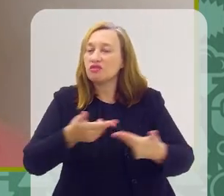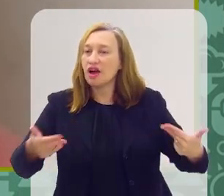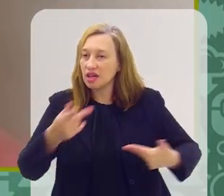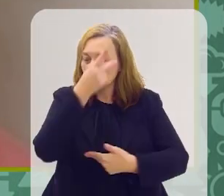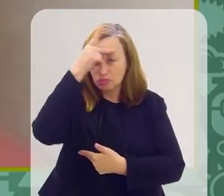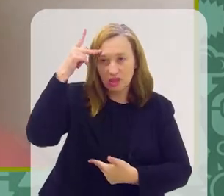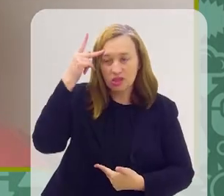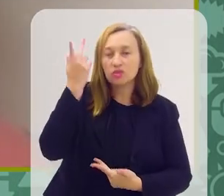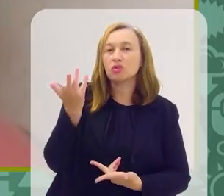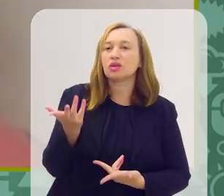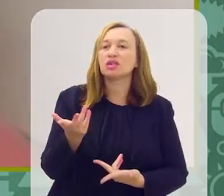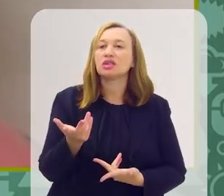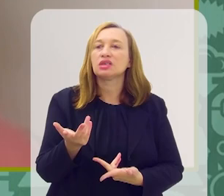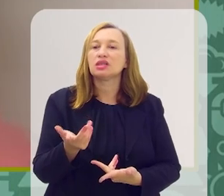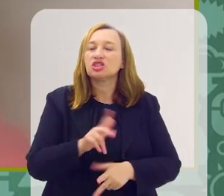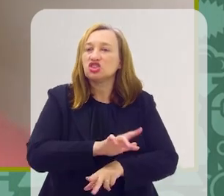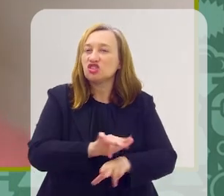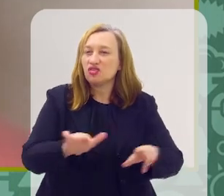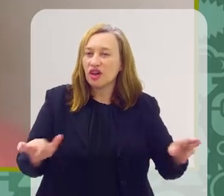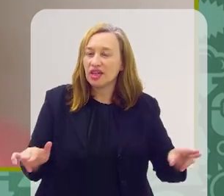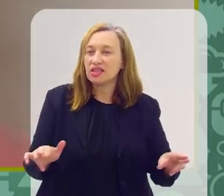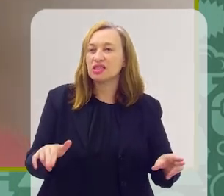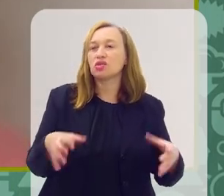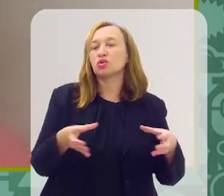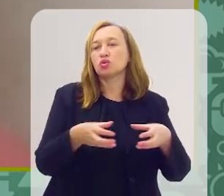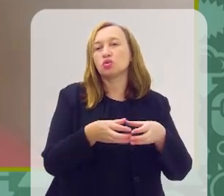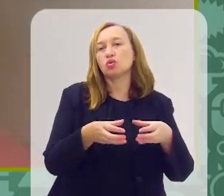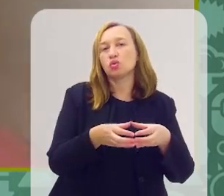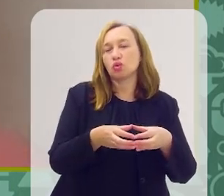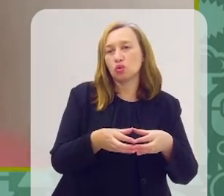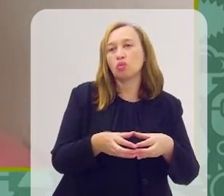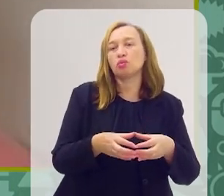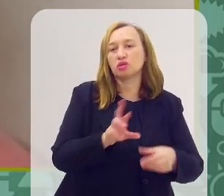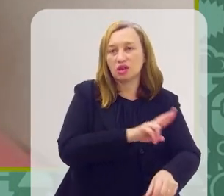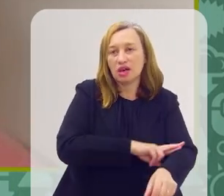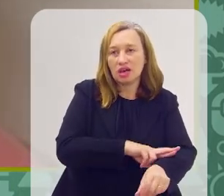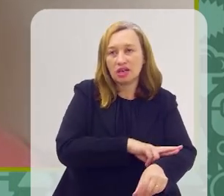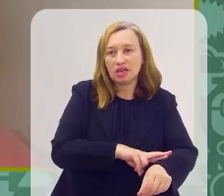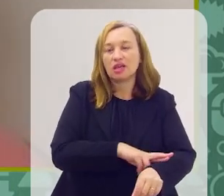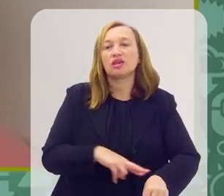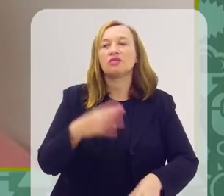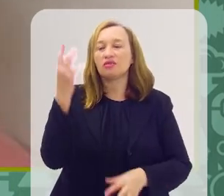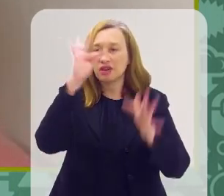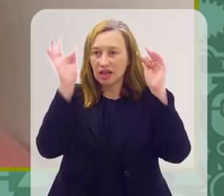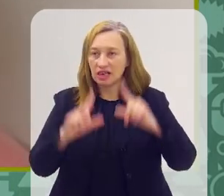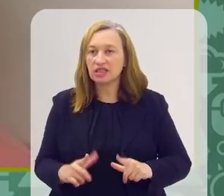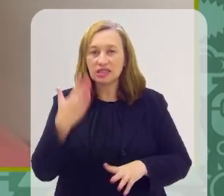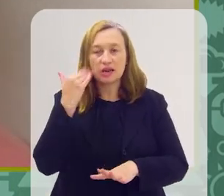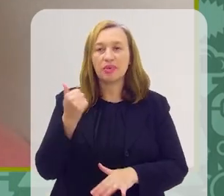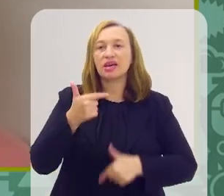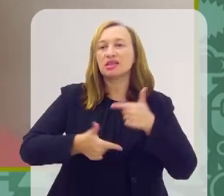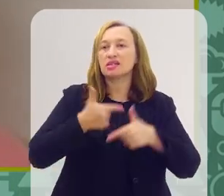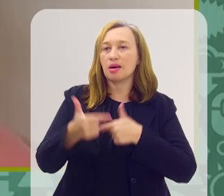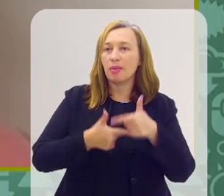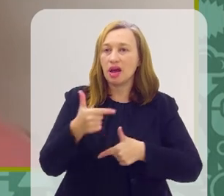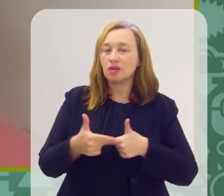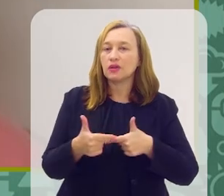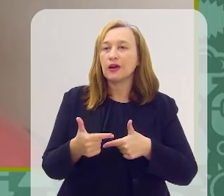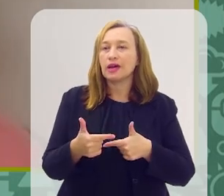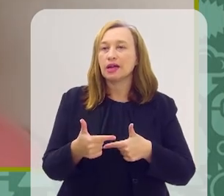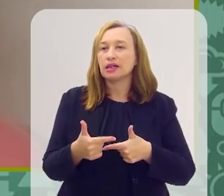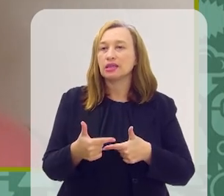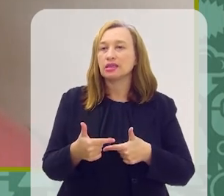de milhares de gente, de pessoas, né? De diversos, né, grupos raciais. Eu fico muito feliz de saber que esse trabalho